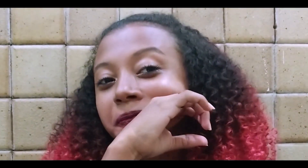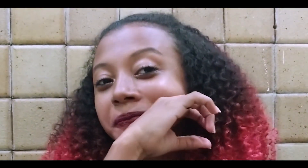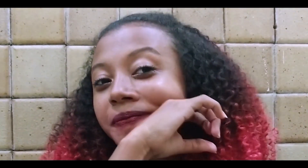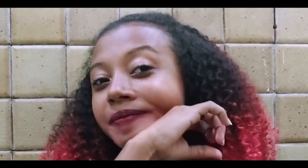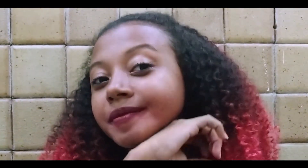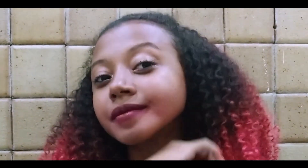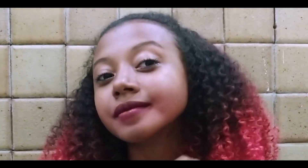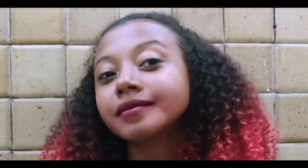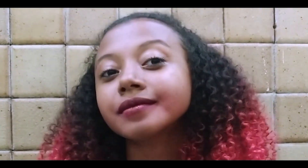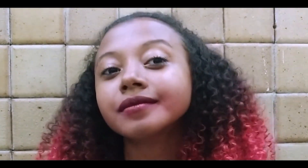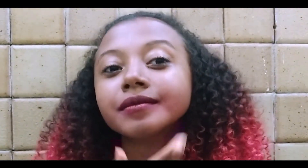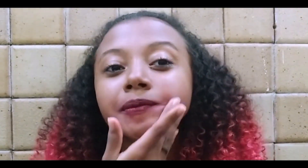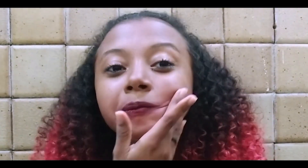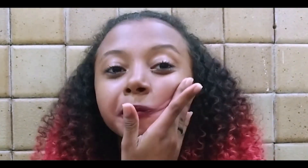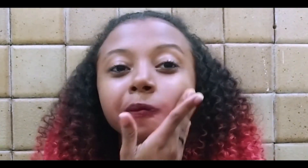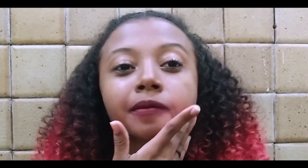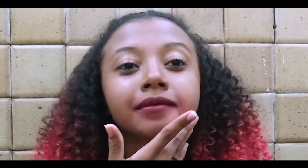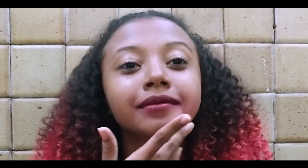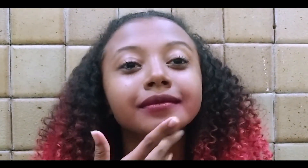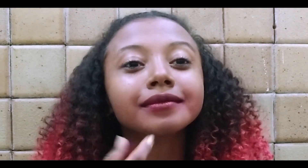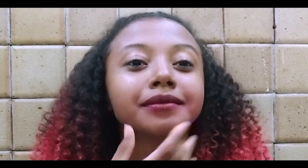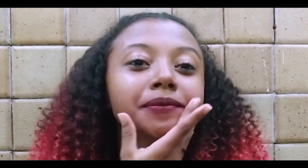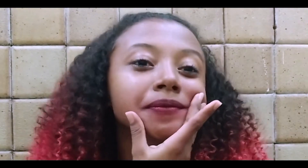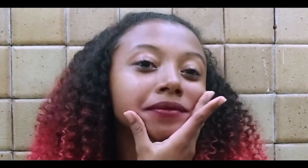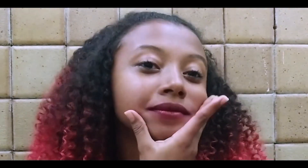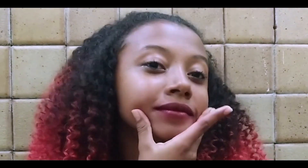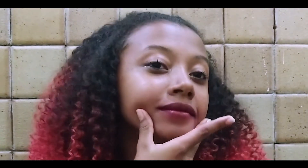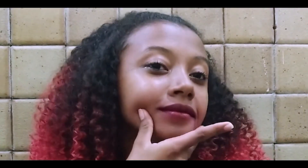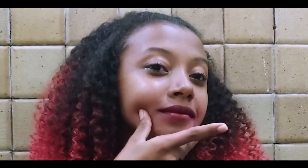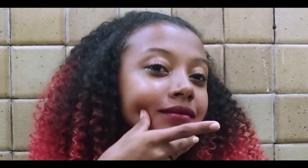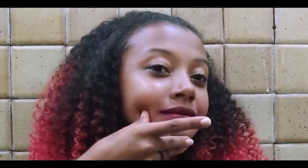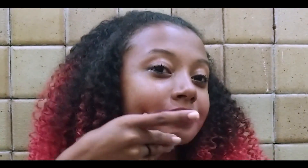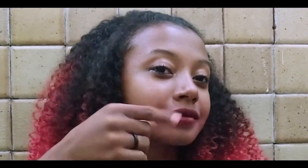seu próprio lar. Ela